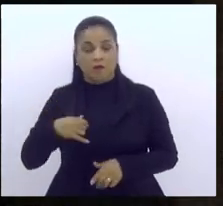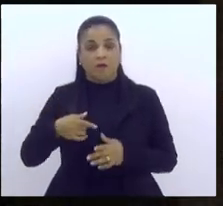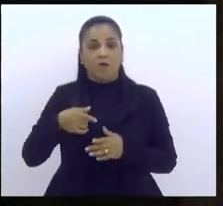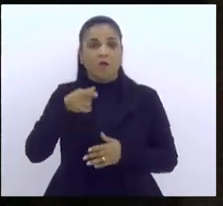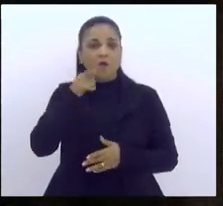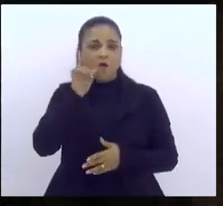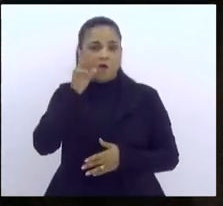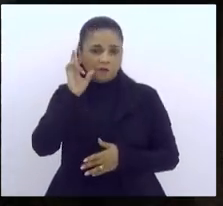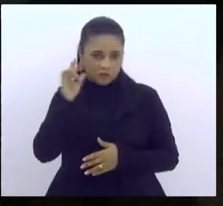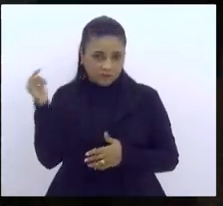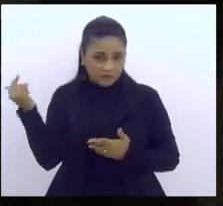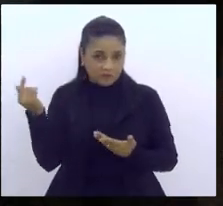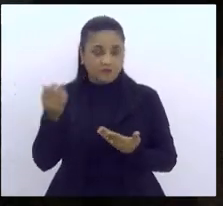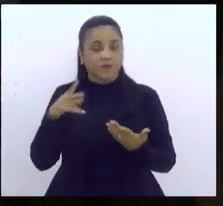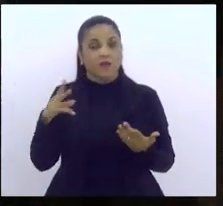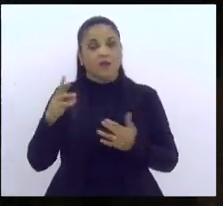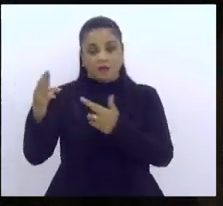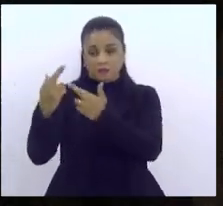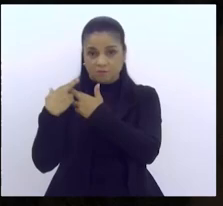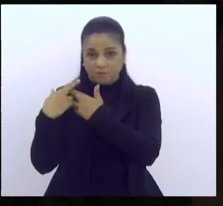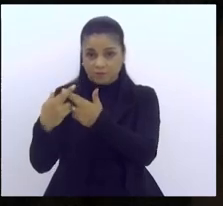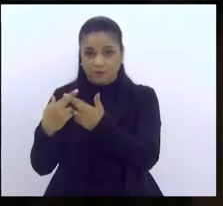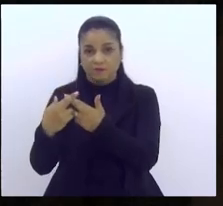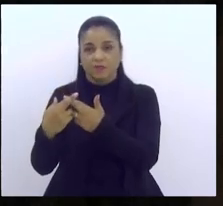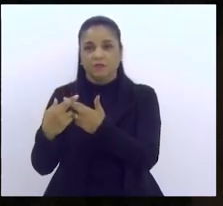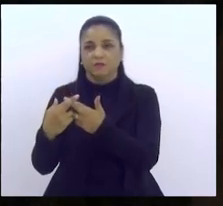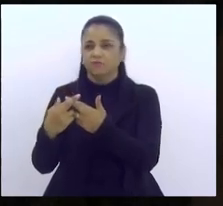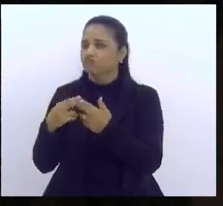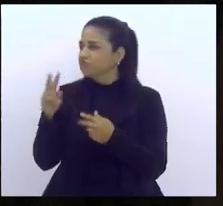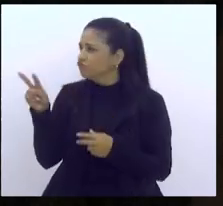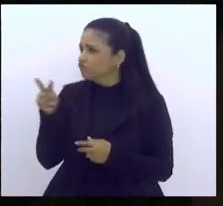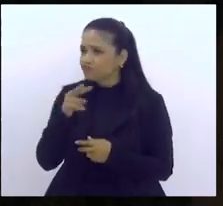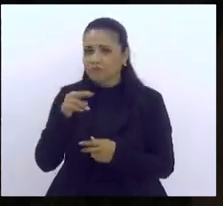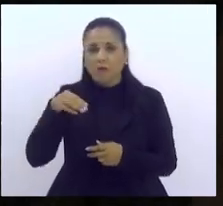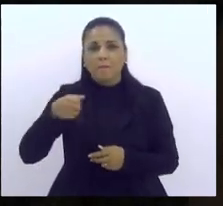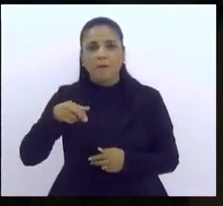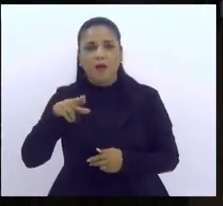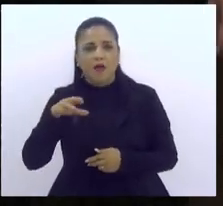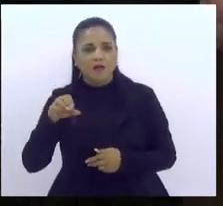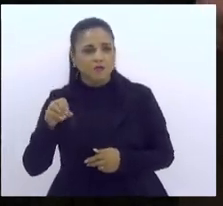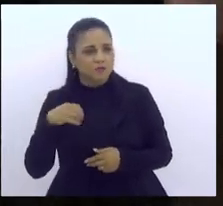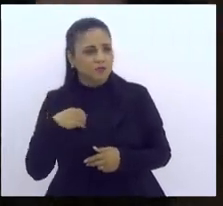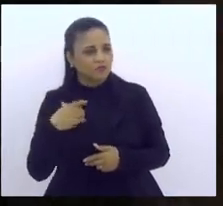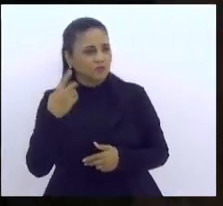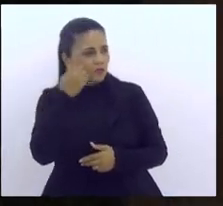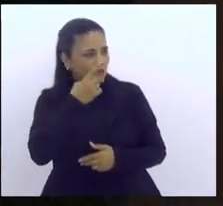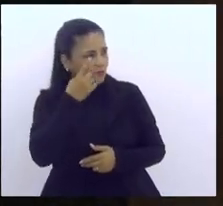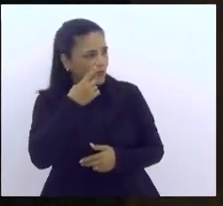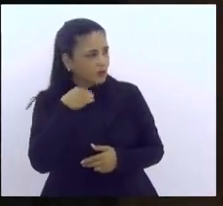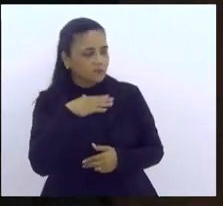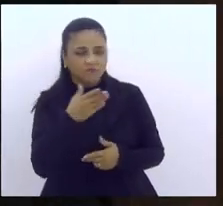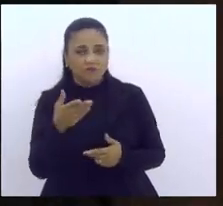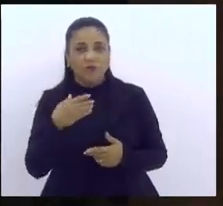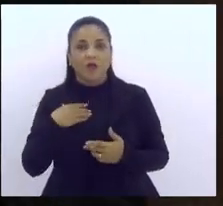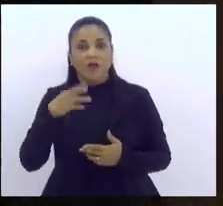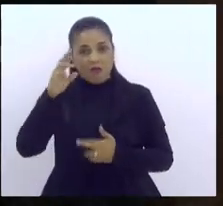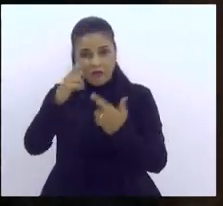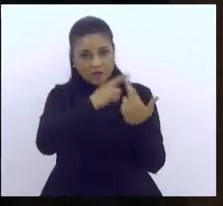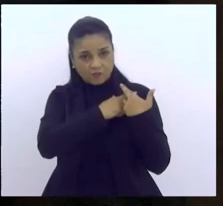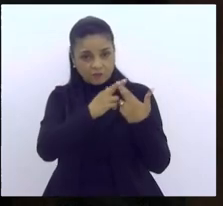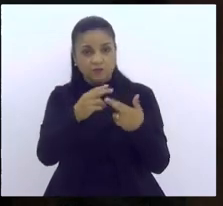acho que a responsabilidade, pena que eu acho que não estou vendo aqui o Márcio Galberto, a responsabilidade é do governador,